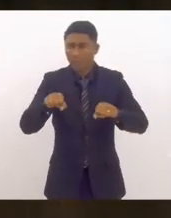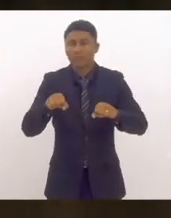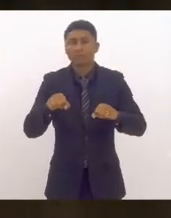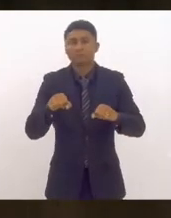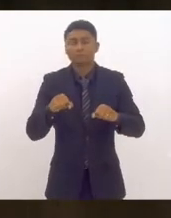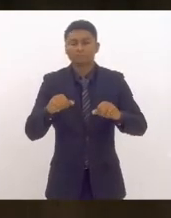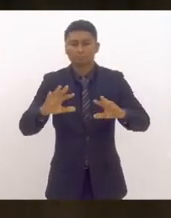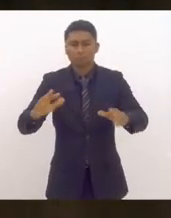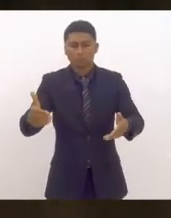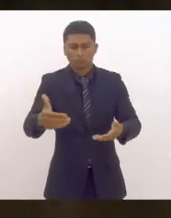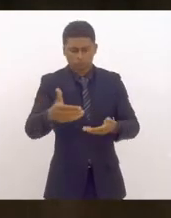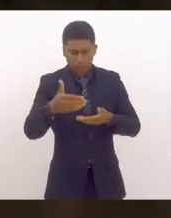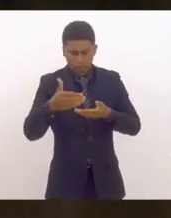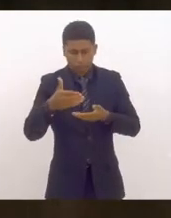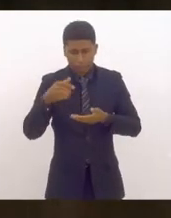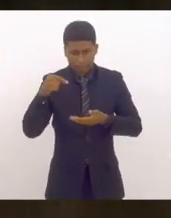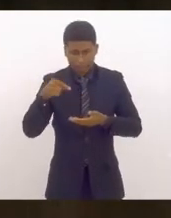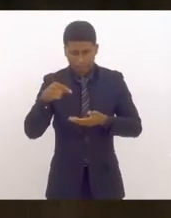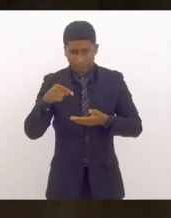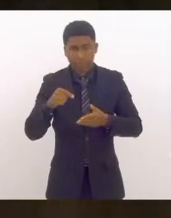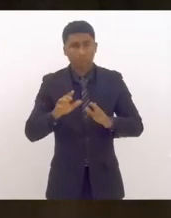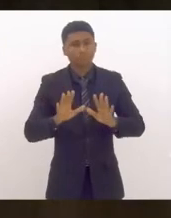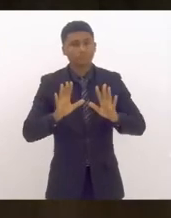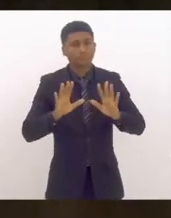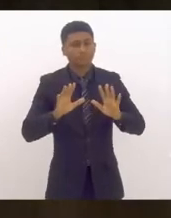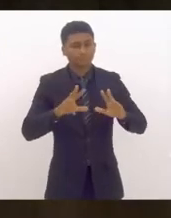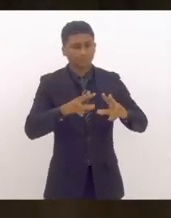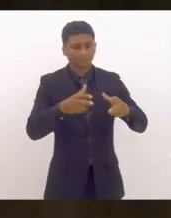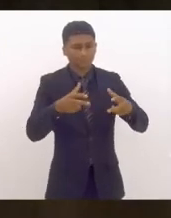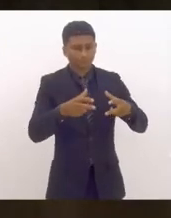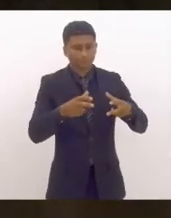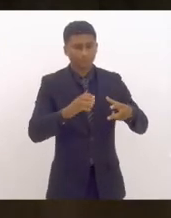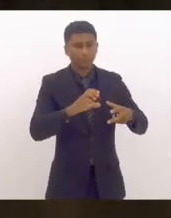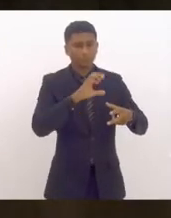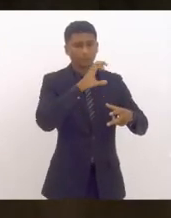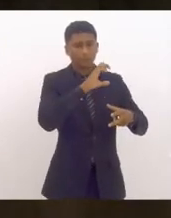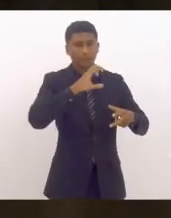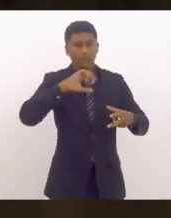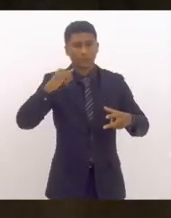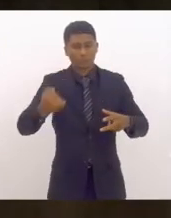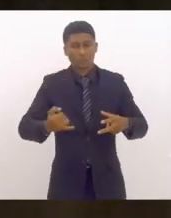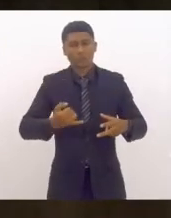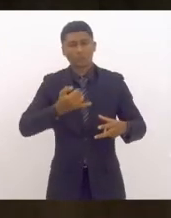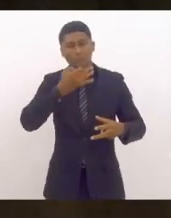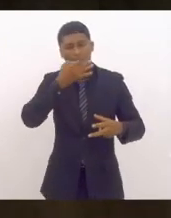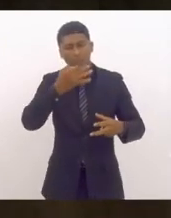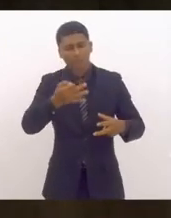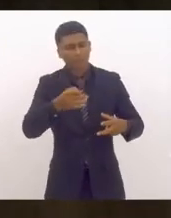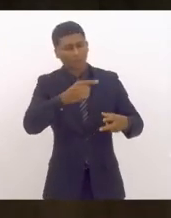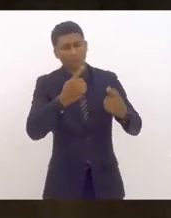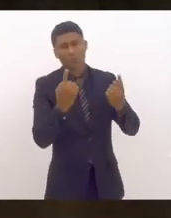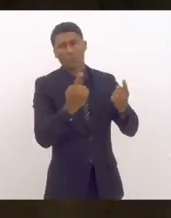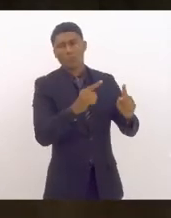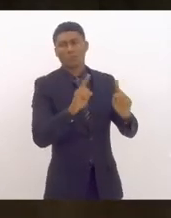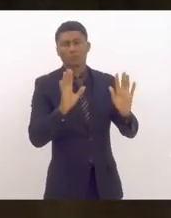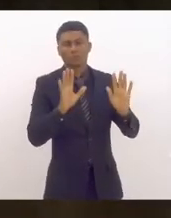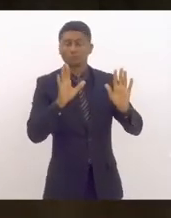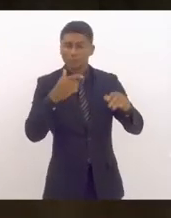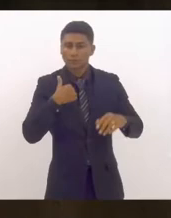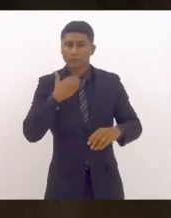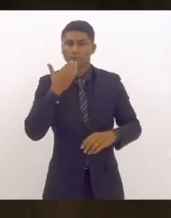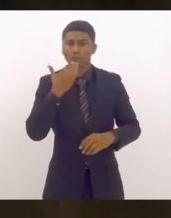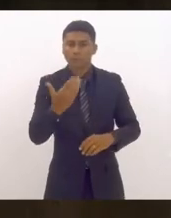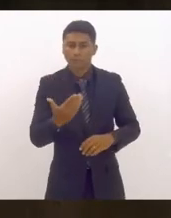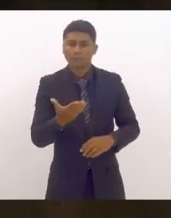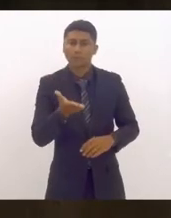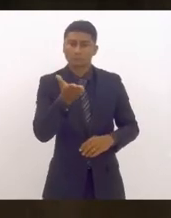CCJ não desse o parecer pela prejudicabilidade, estou solicitando a Vossa Excelência um